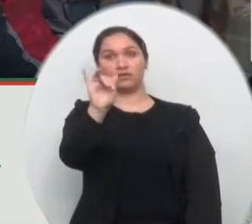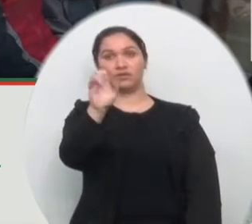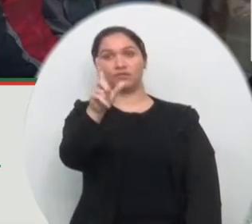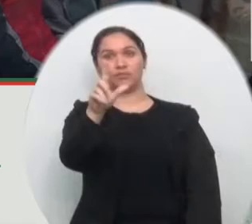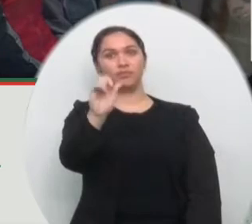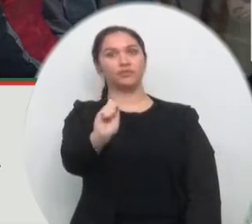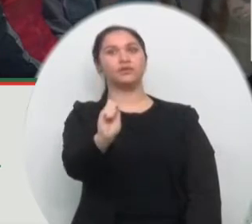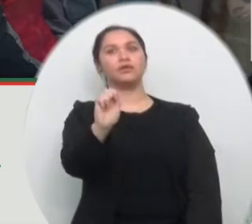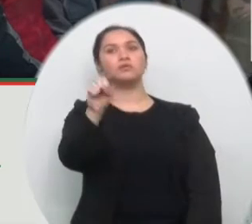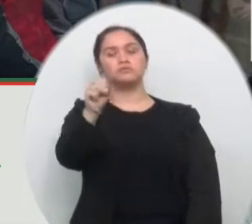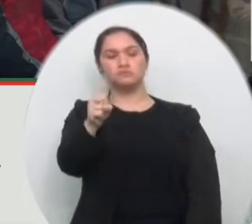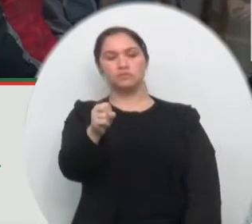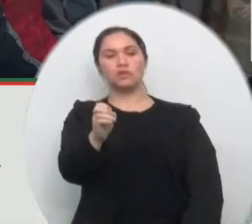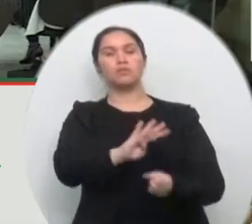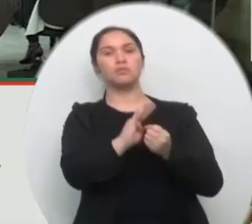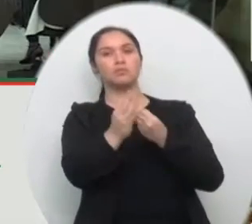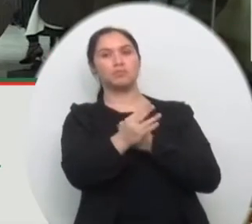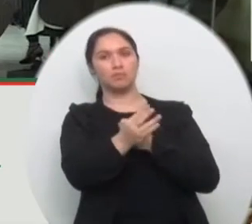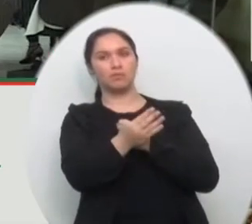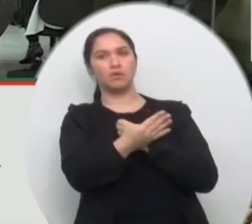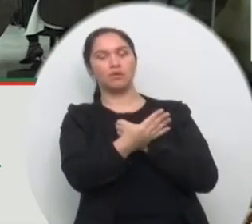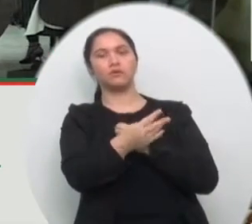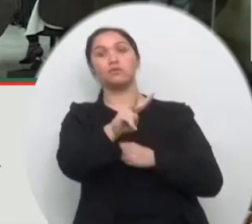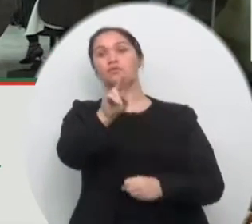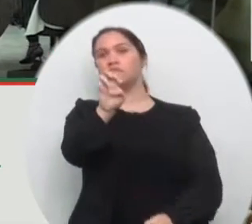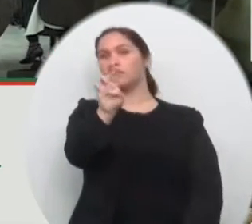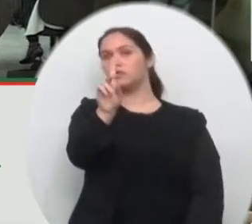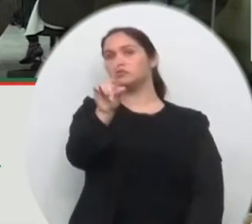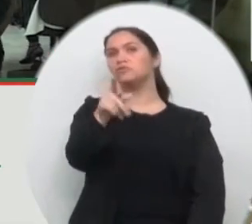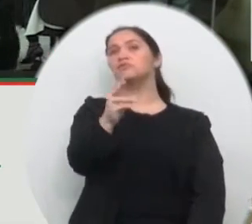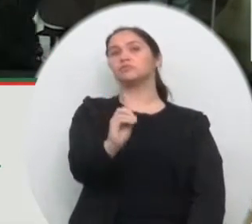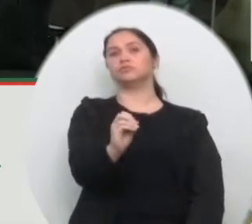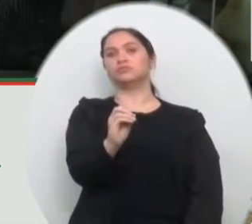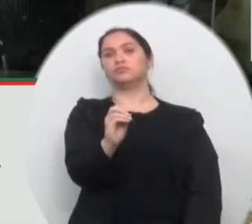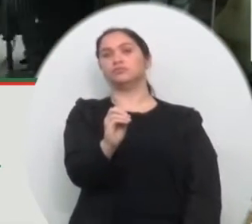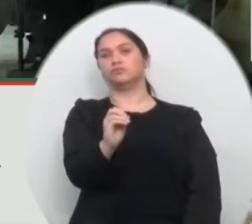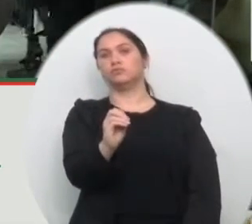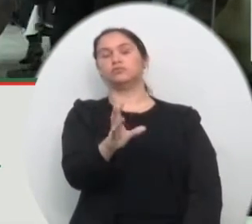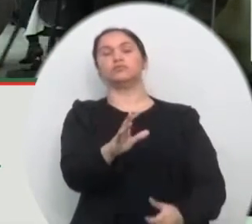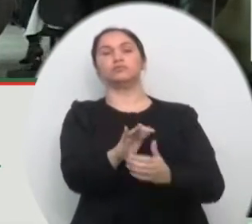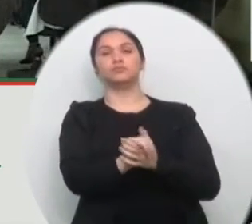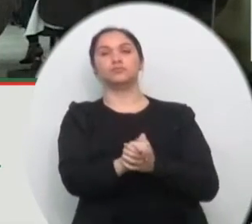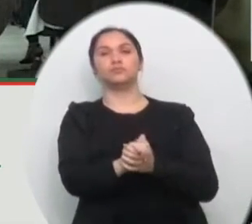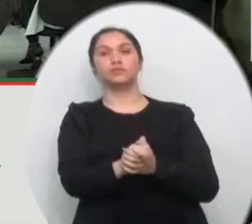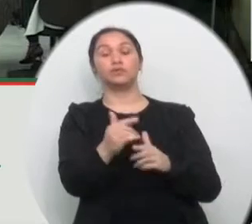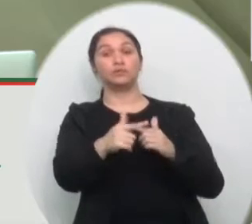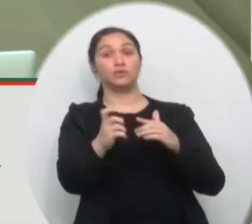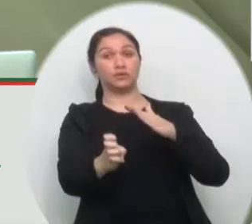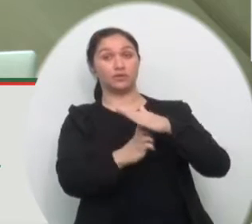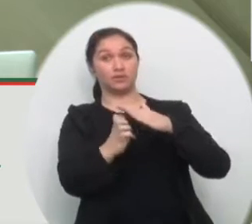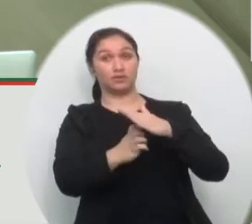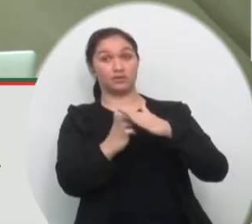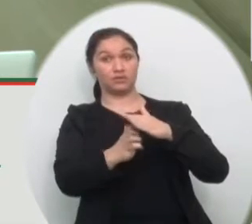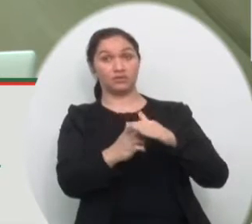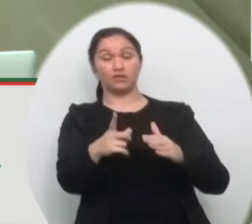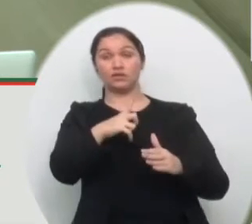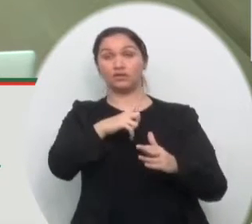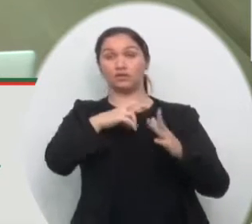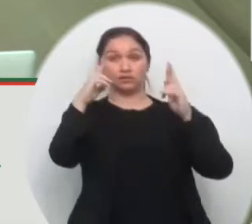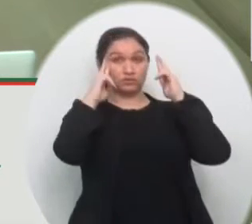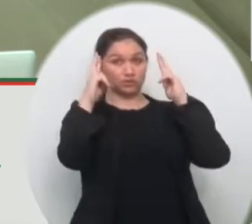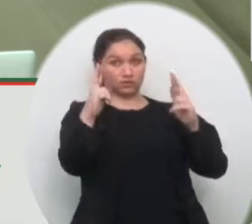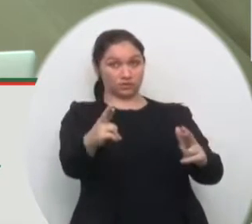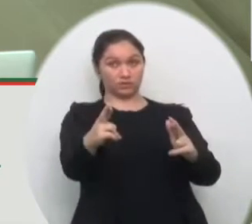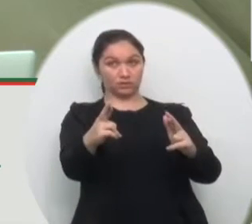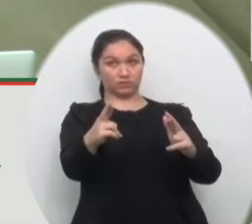gente. E que são cobradas... Né? Por, tipo, elas têm que honrar com a população, o meio